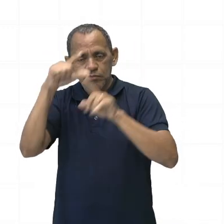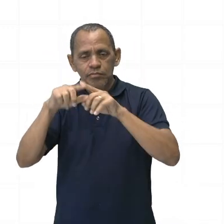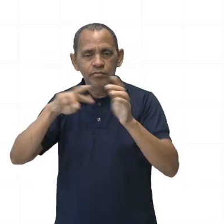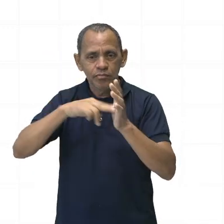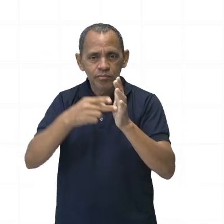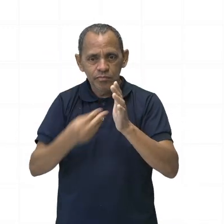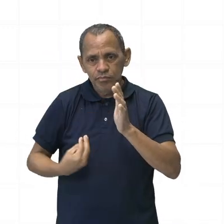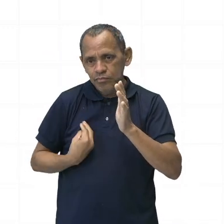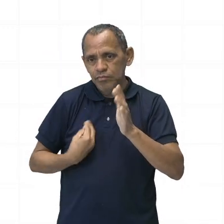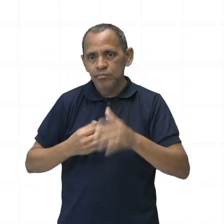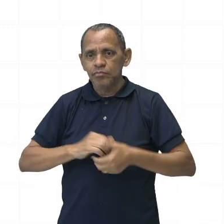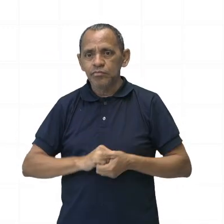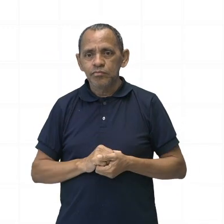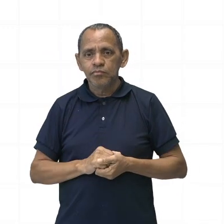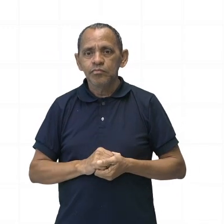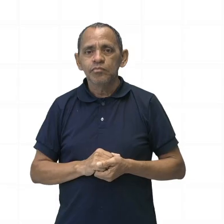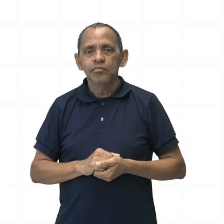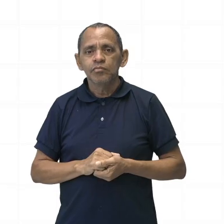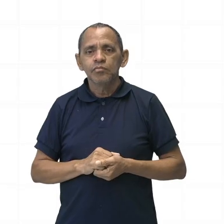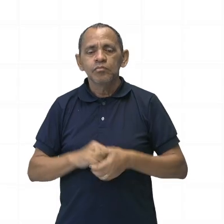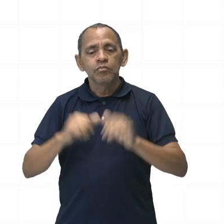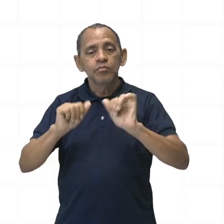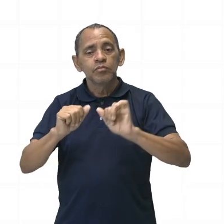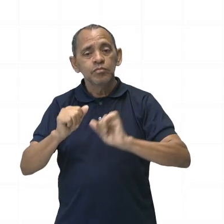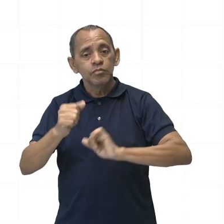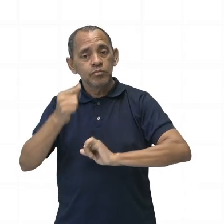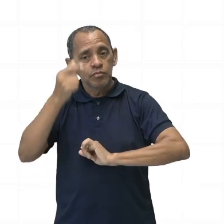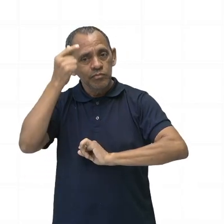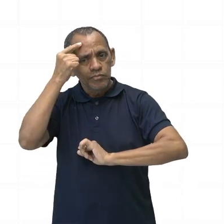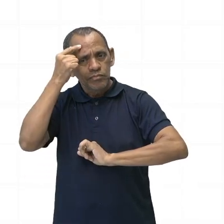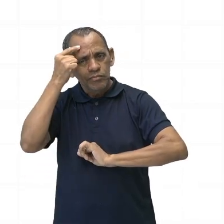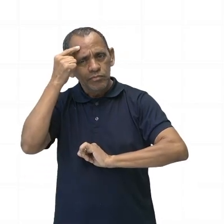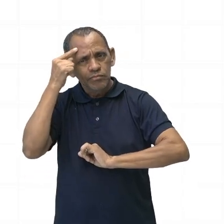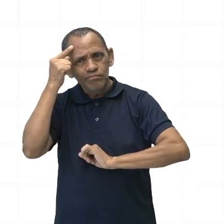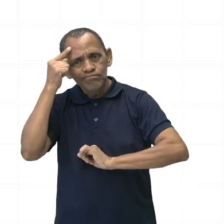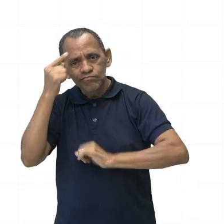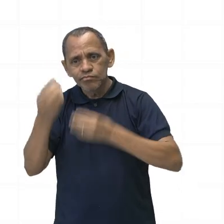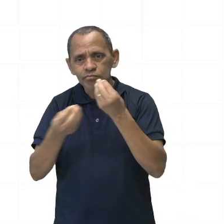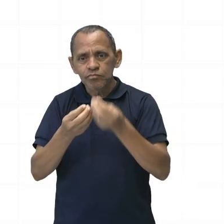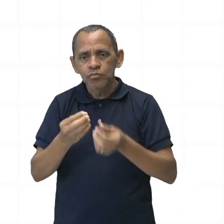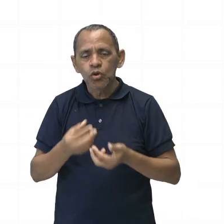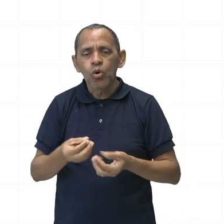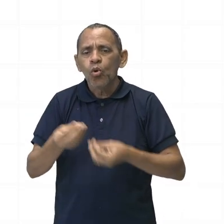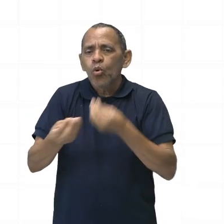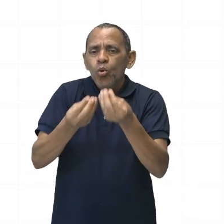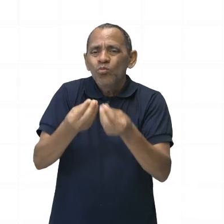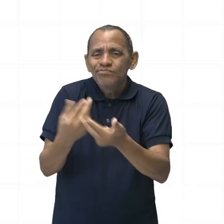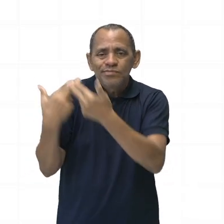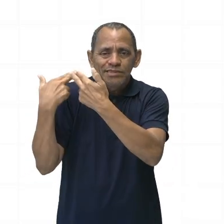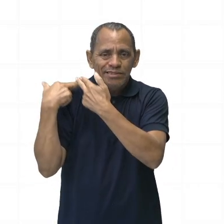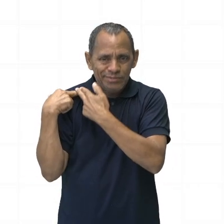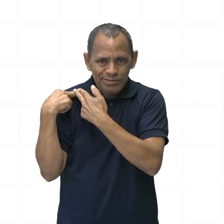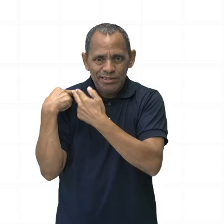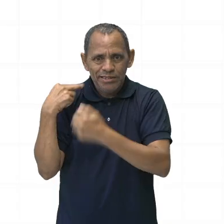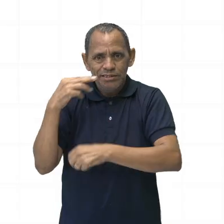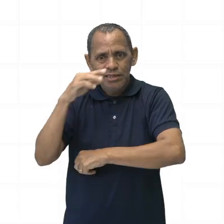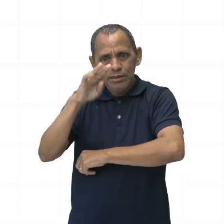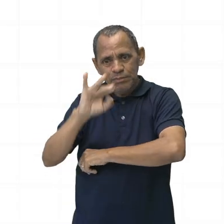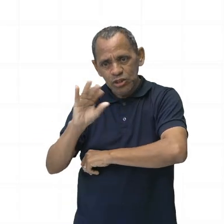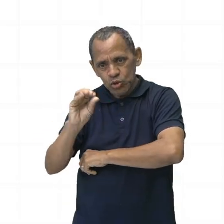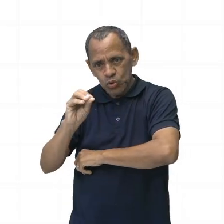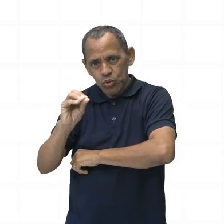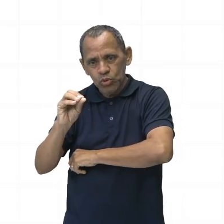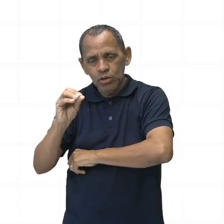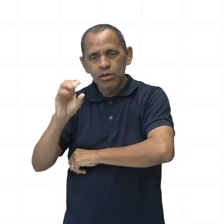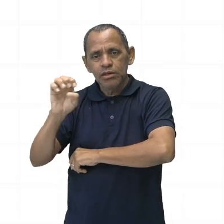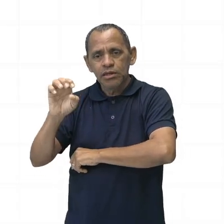responsabilidade da bioética e da religião. Essa é a responsabilidade pelo outro, reconhecido como vulnerável. É o desafio